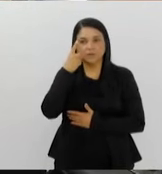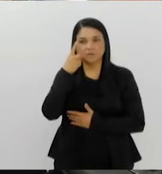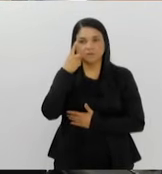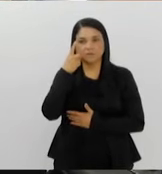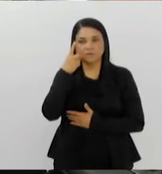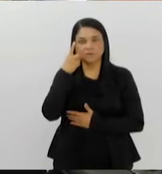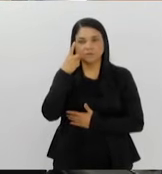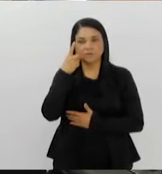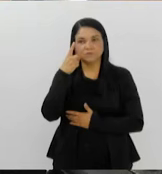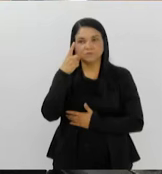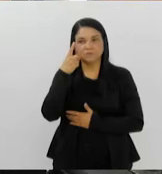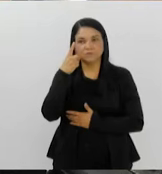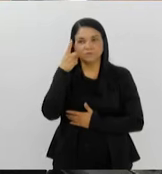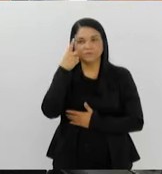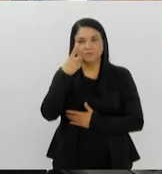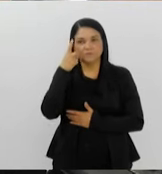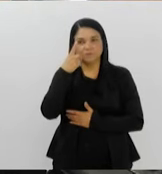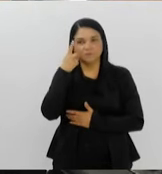vejo. Deixa.